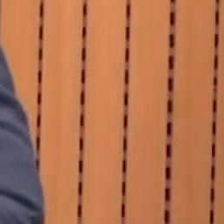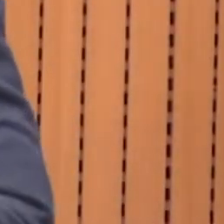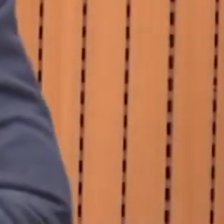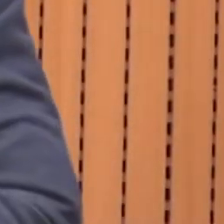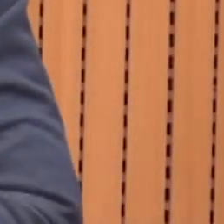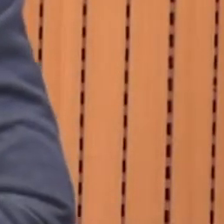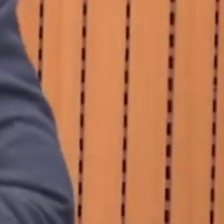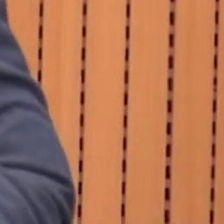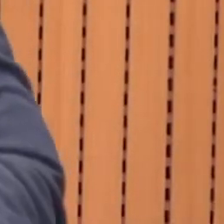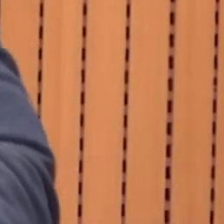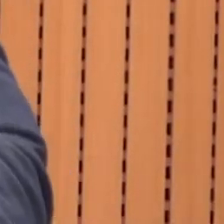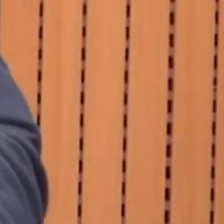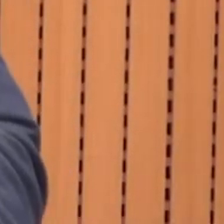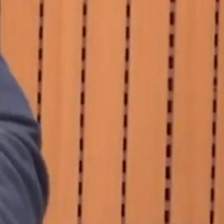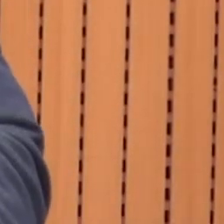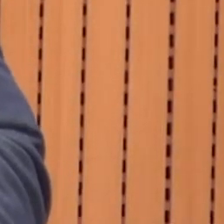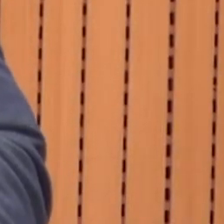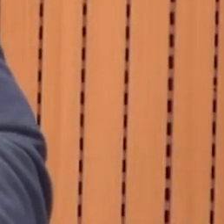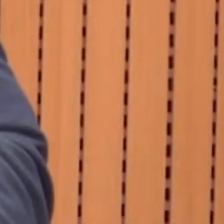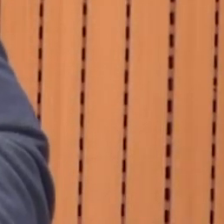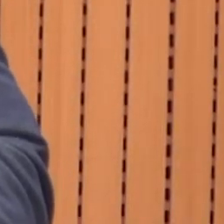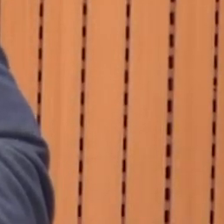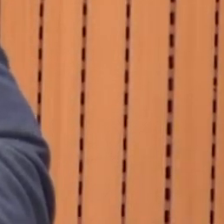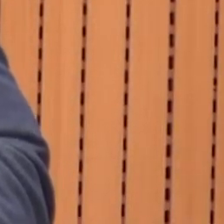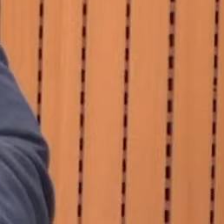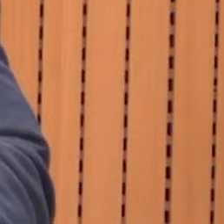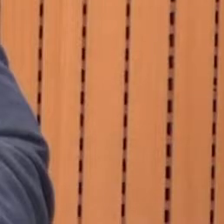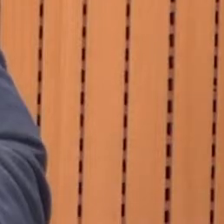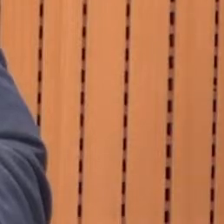que façam os questionamentos. Eu vou